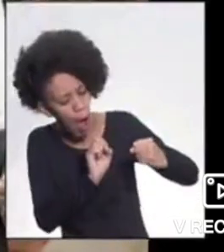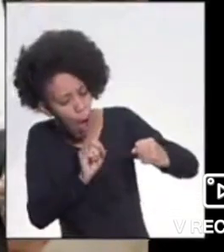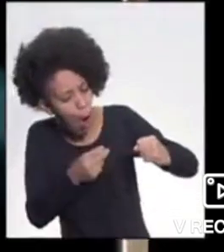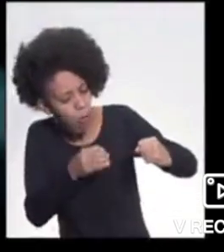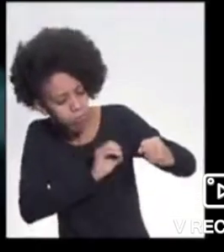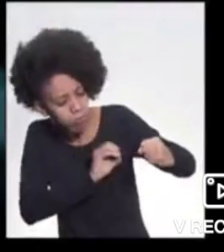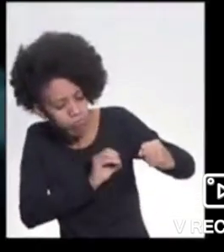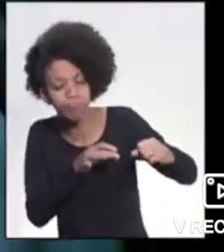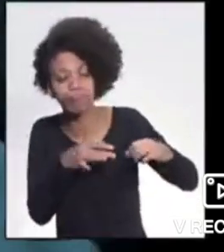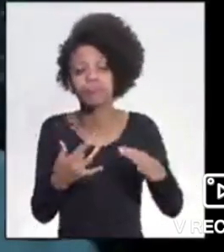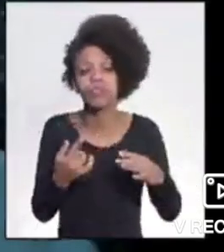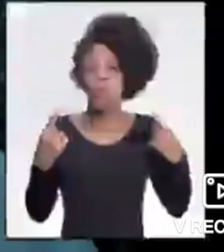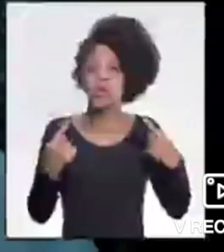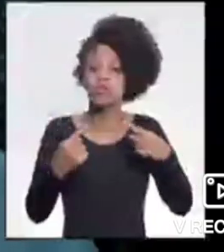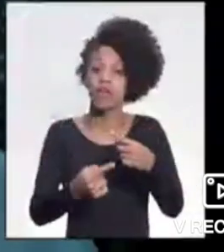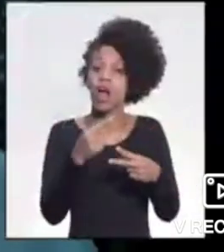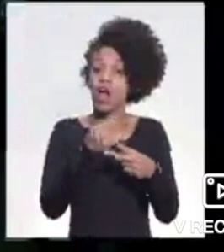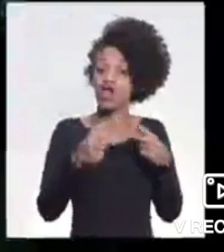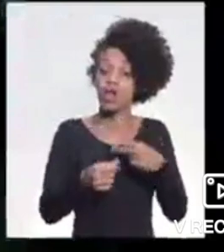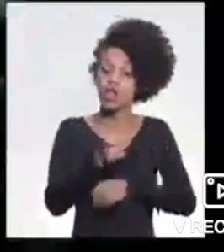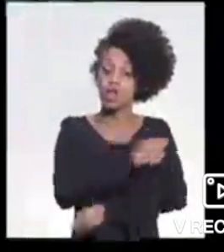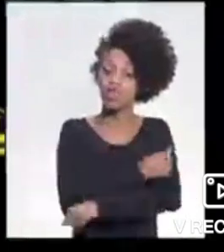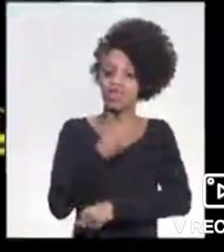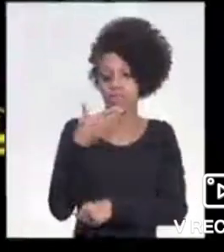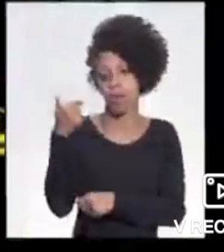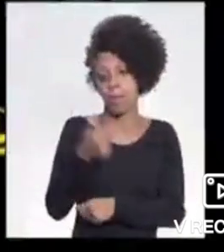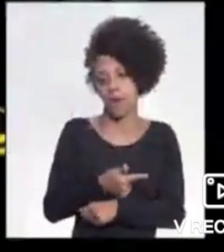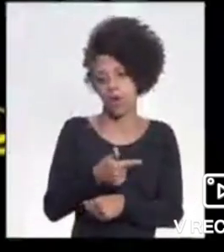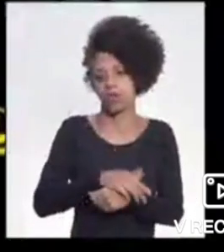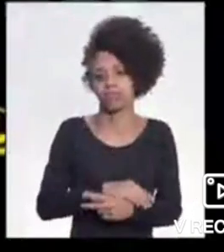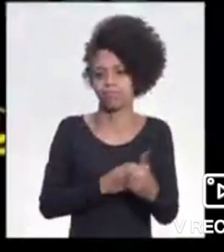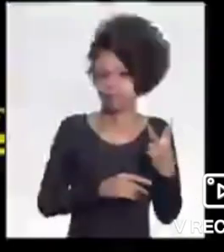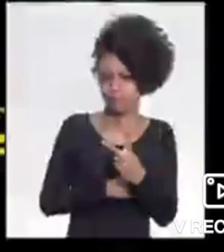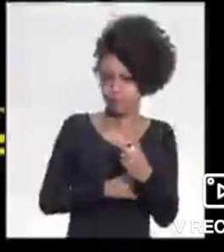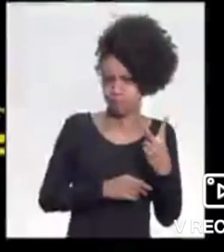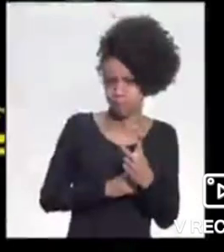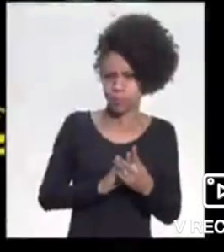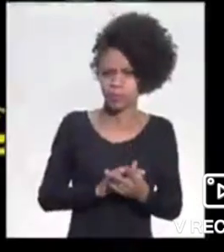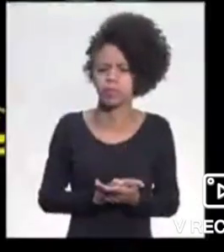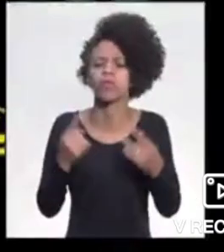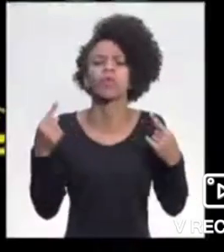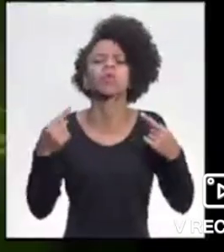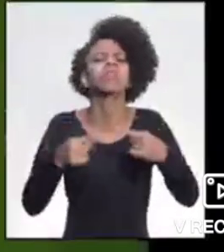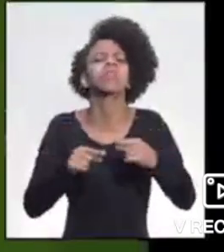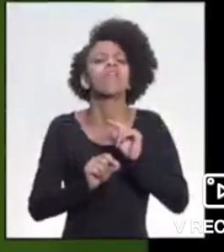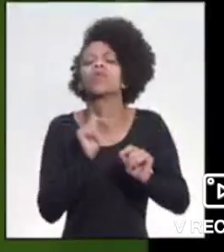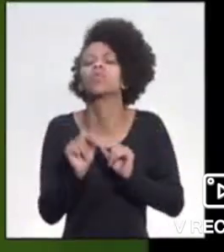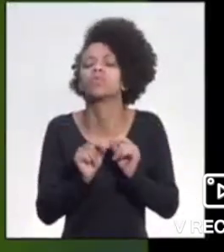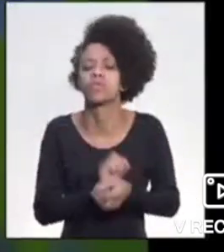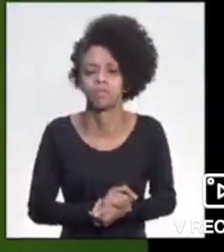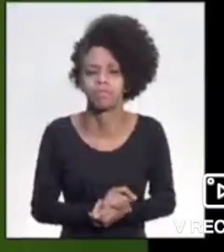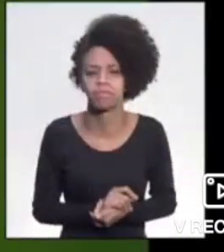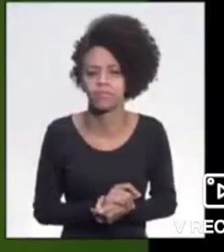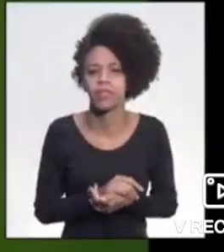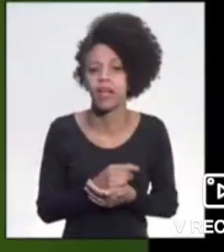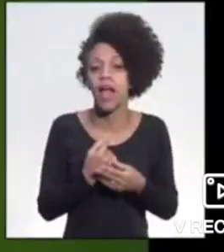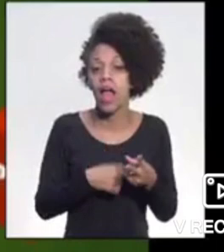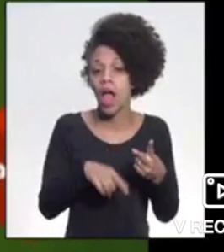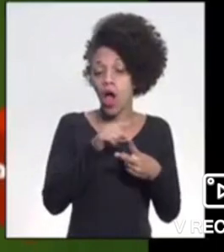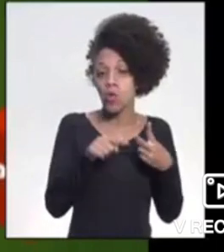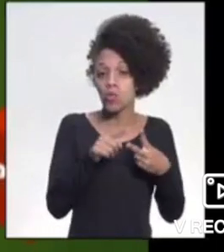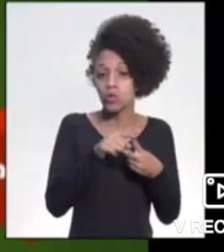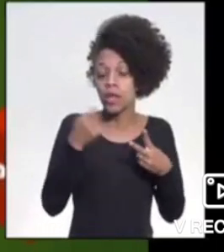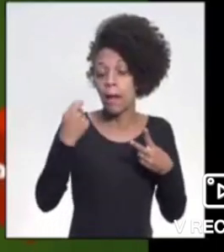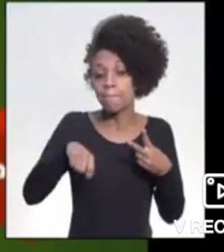ele propôs um desafio a 2 de seus melhores alunos, Hans Geiger e Ernest Marsden. O desafio consistia no seguinte: Geiger e